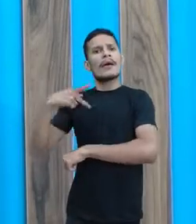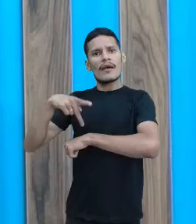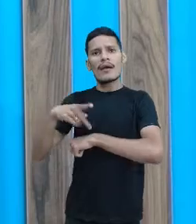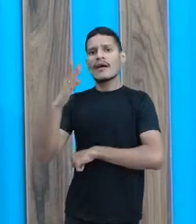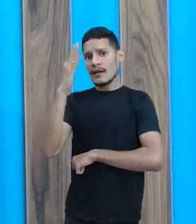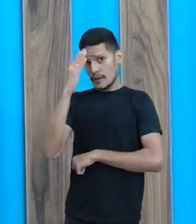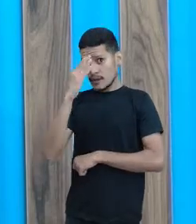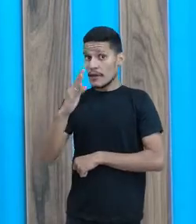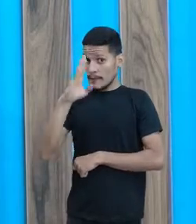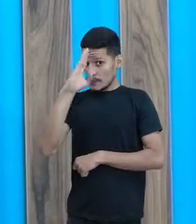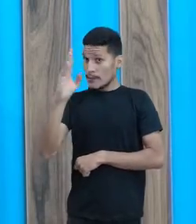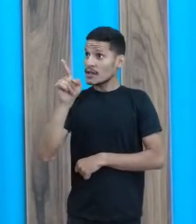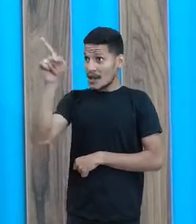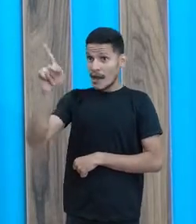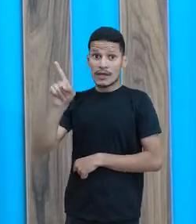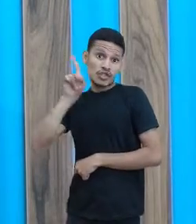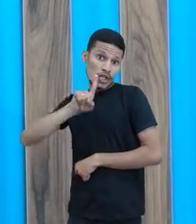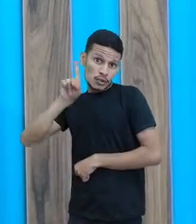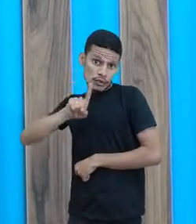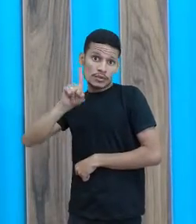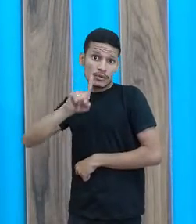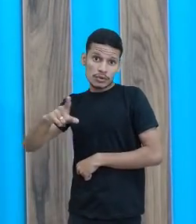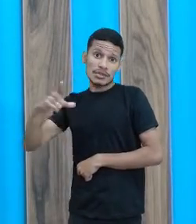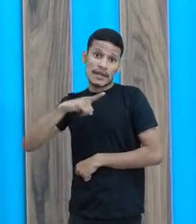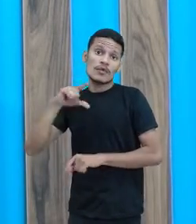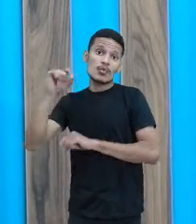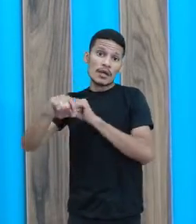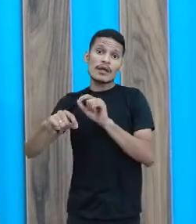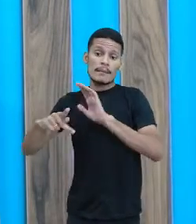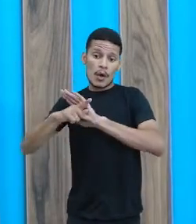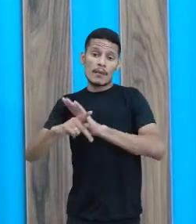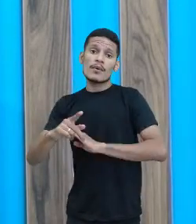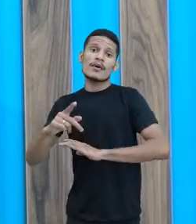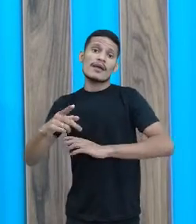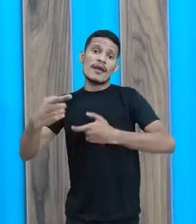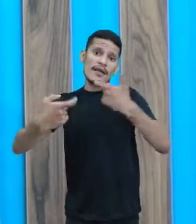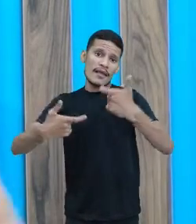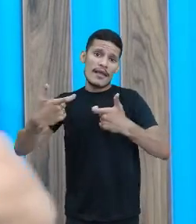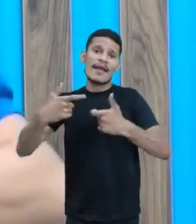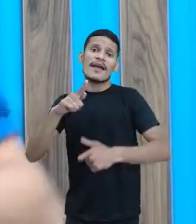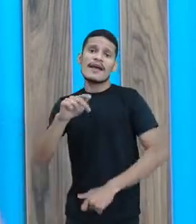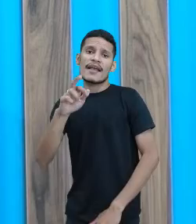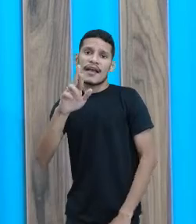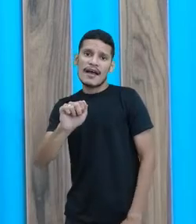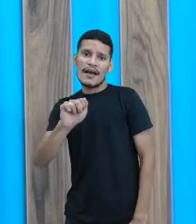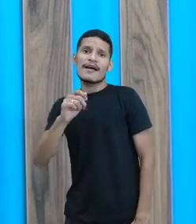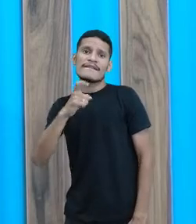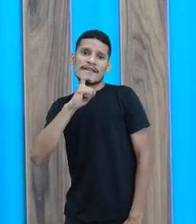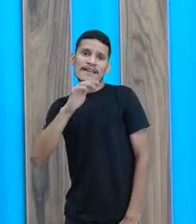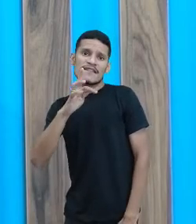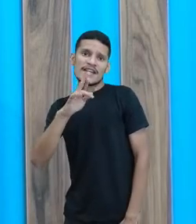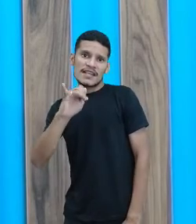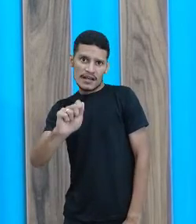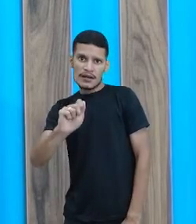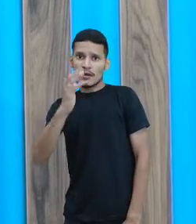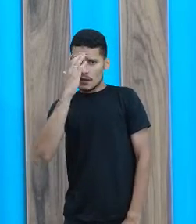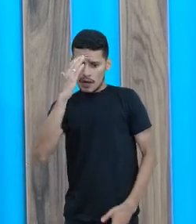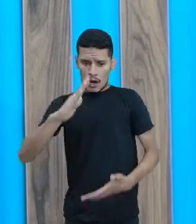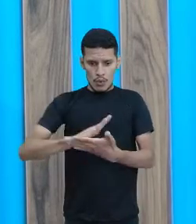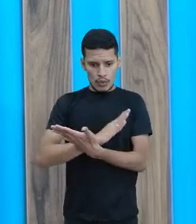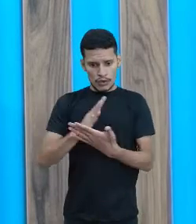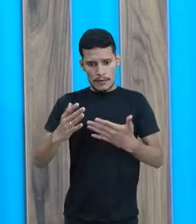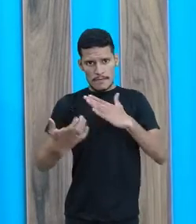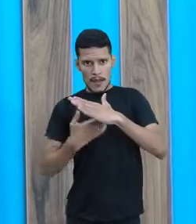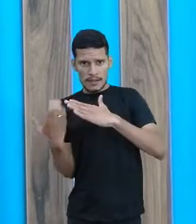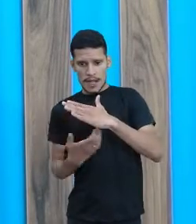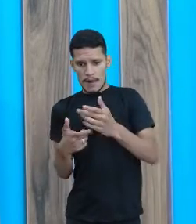né, principalmente aos Estados Unidos, naquele cenário, repito, da Guerra Fria, tá bom? Os grandes empresários, né, do